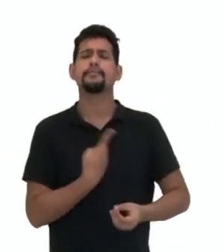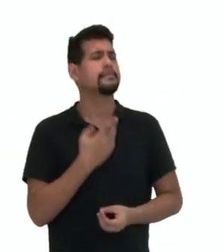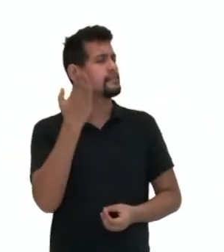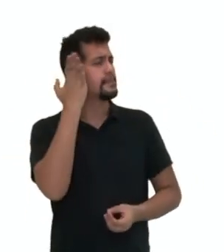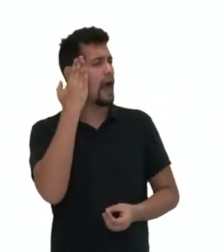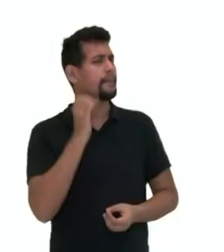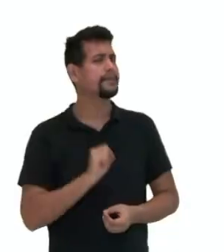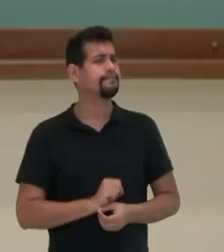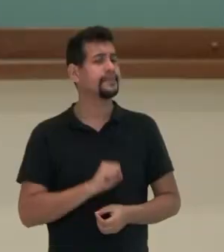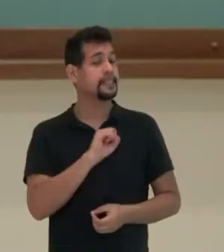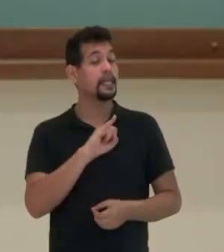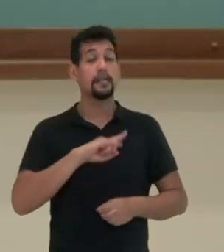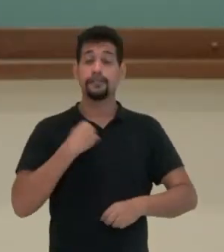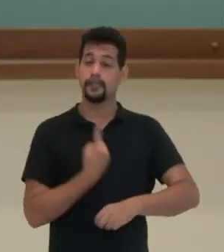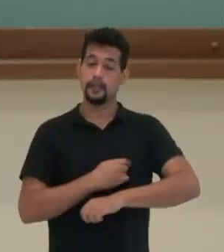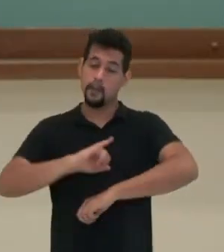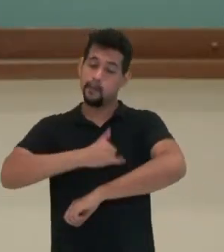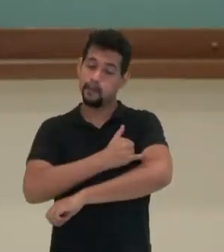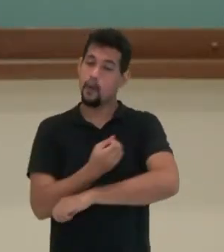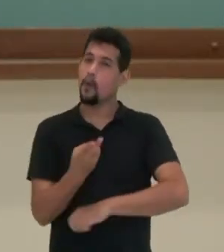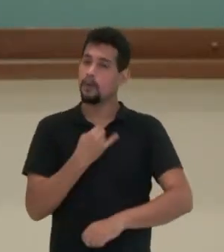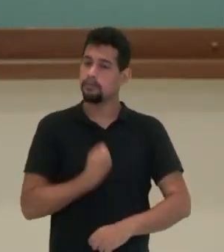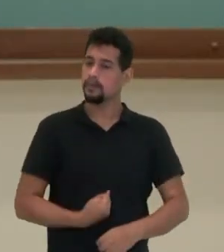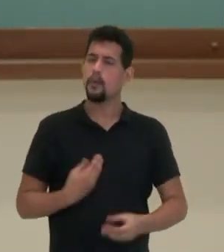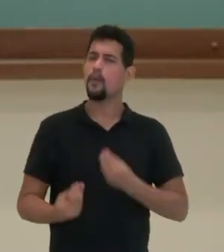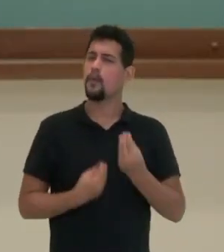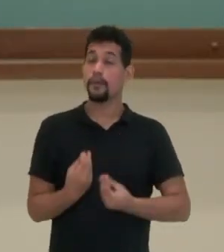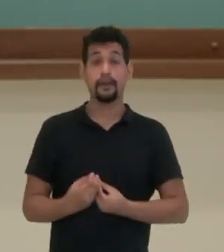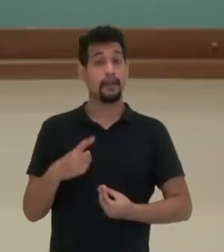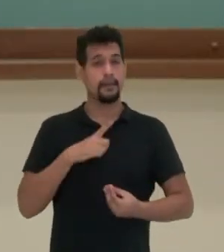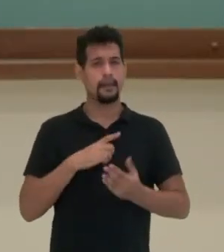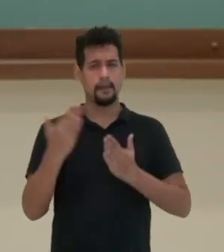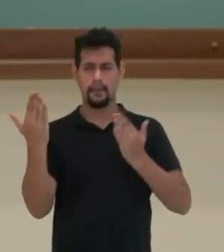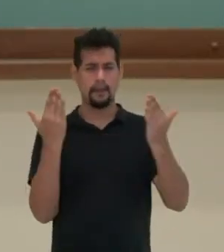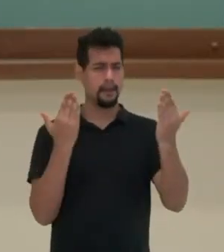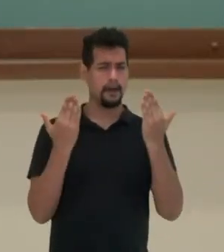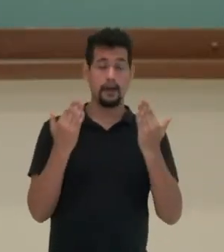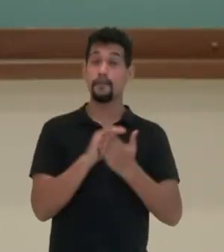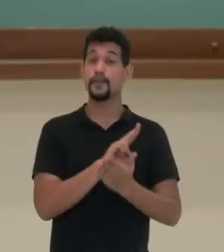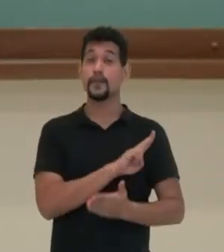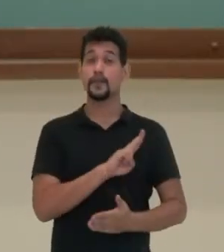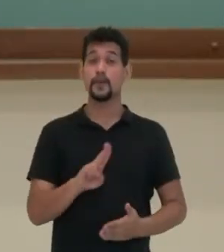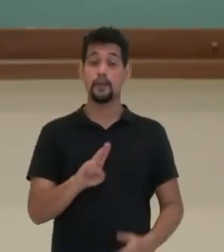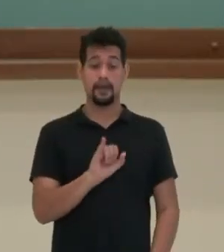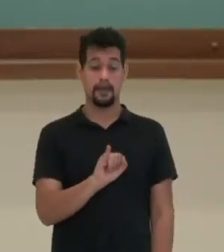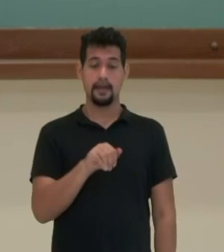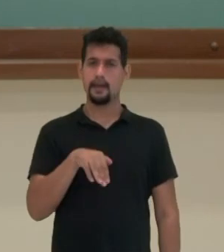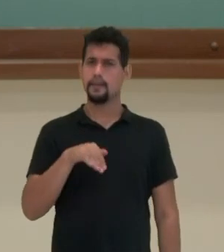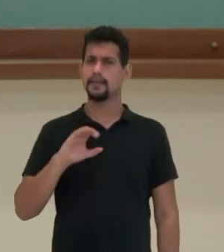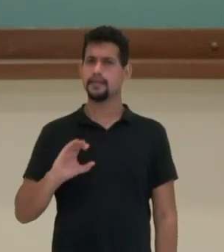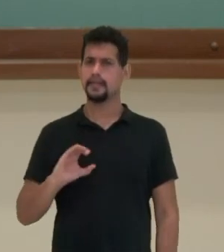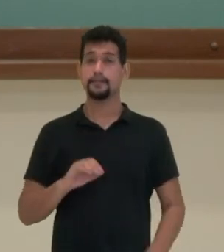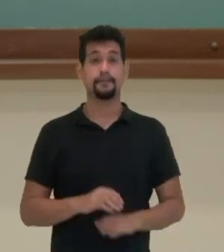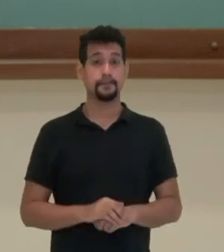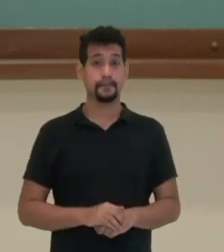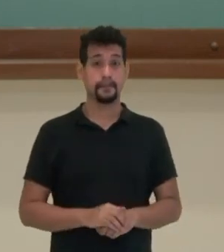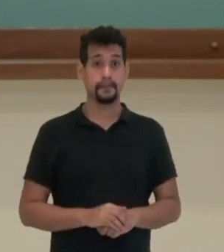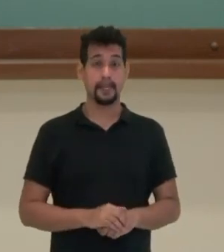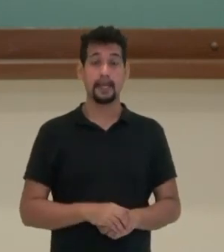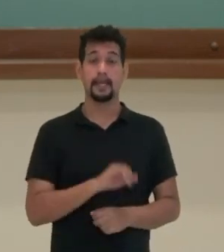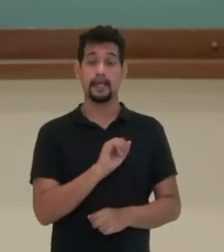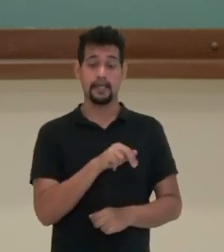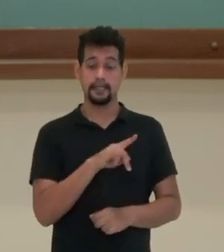está acima do peso? Existe um parâmetro que é chamado de IMC, Índice de Massa